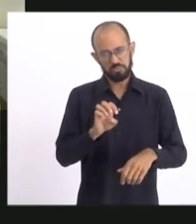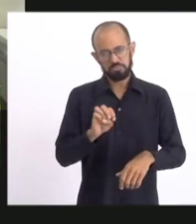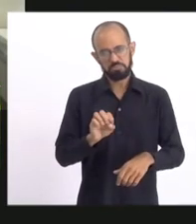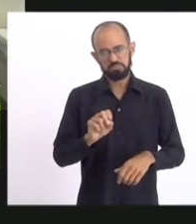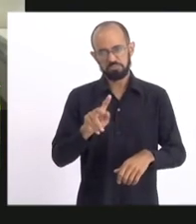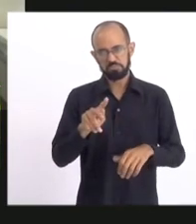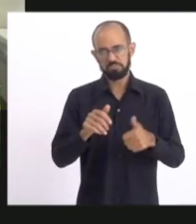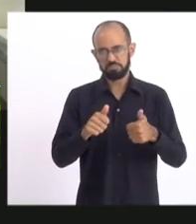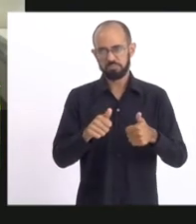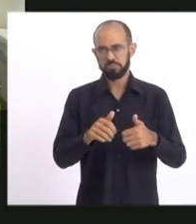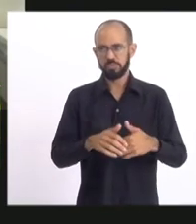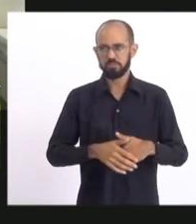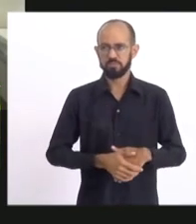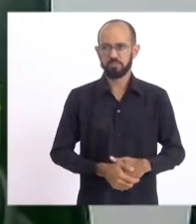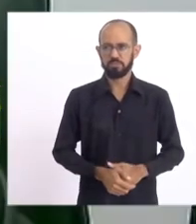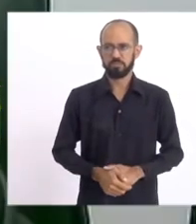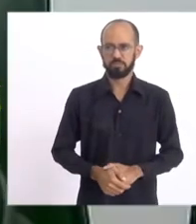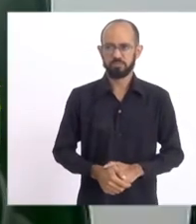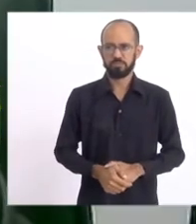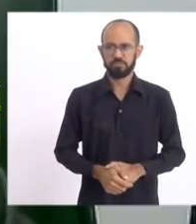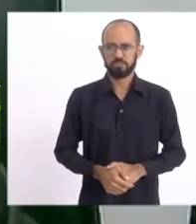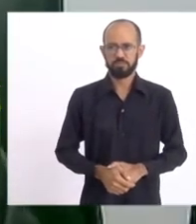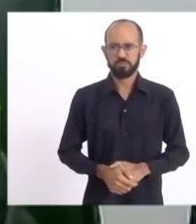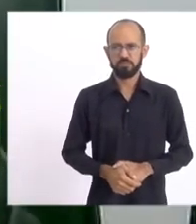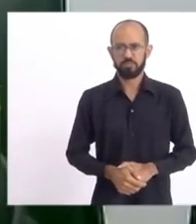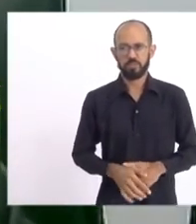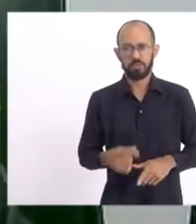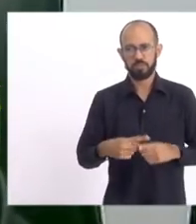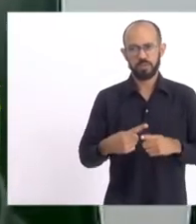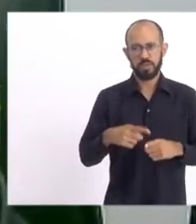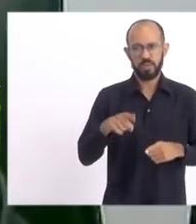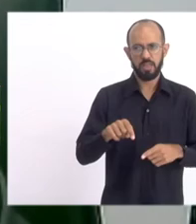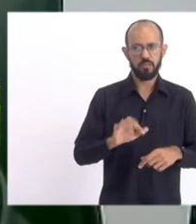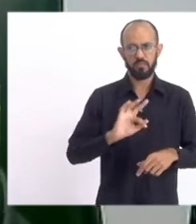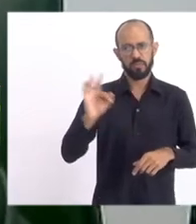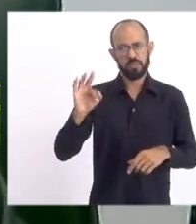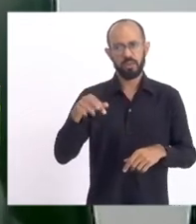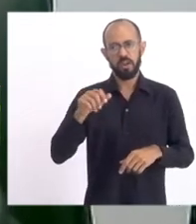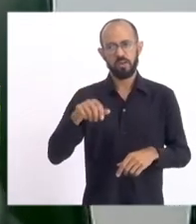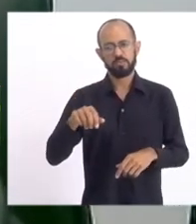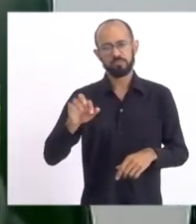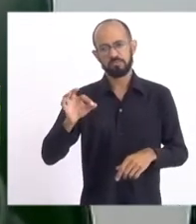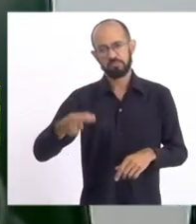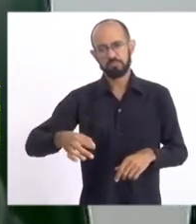Sim, é federal, né, Luiz? Mas tudo bem.